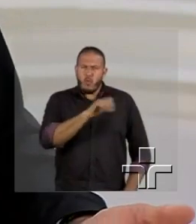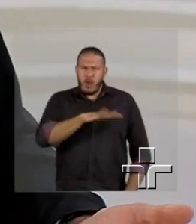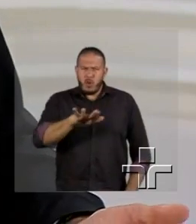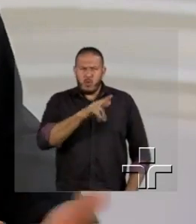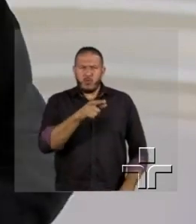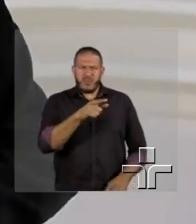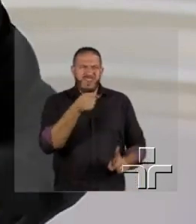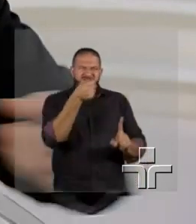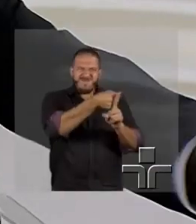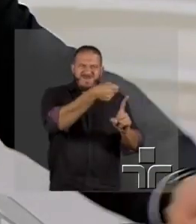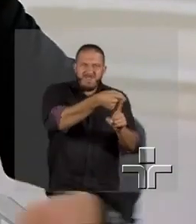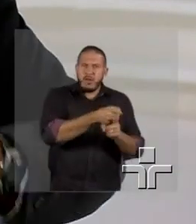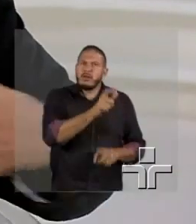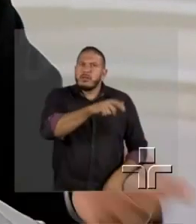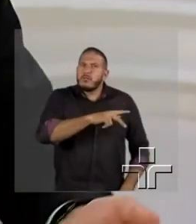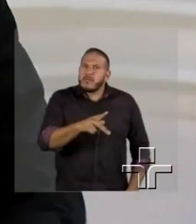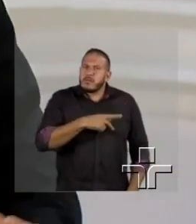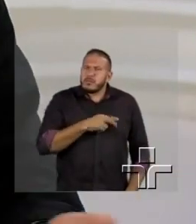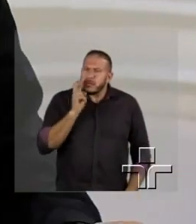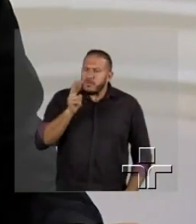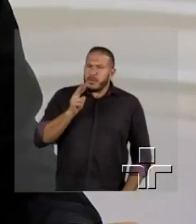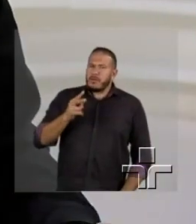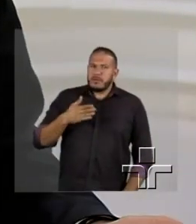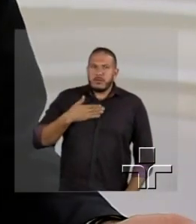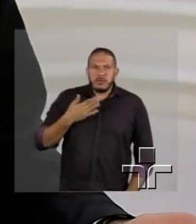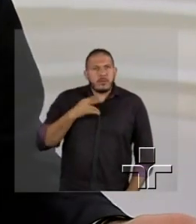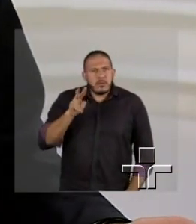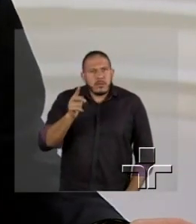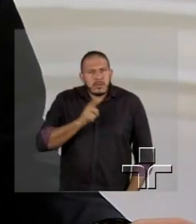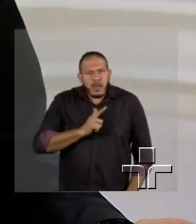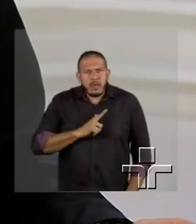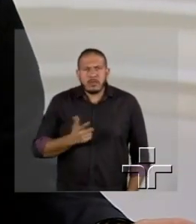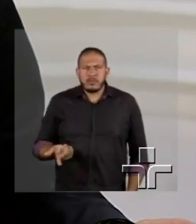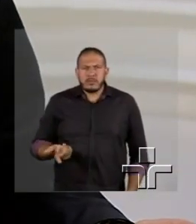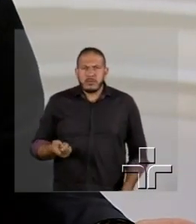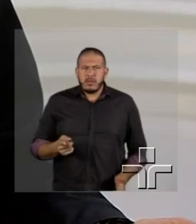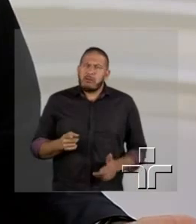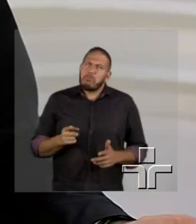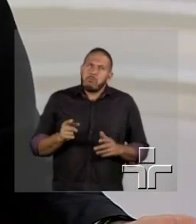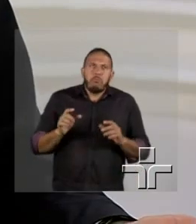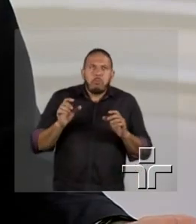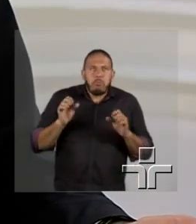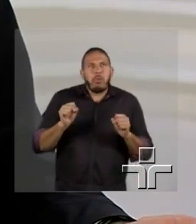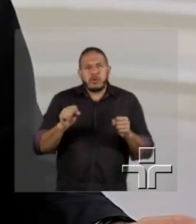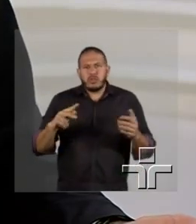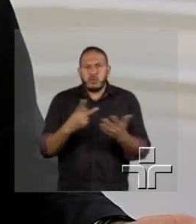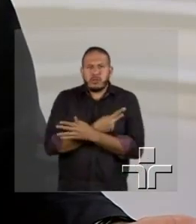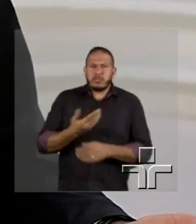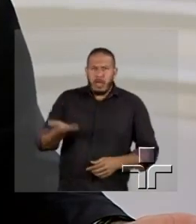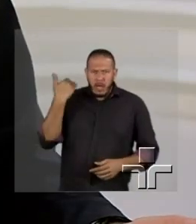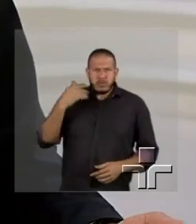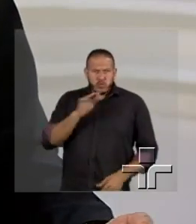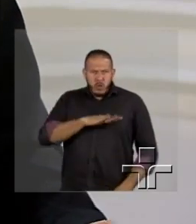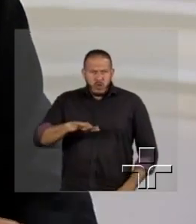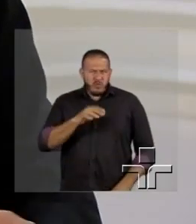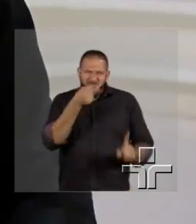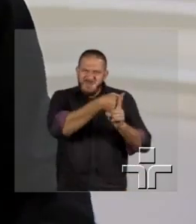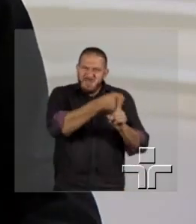né? Quando eu falo na minha época, eu já posso falar na minha época, porque a minha época são quase 60 anos atrás, né?